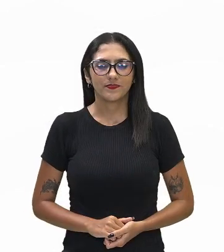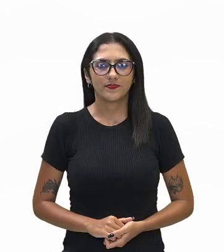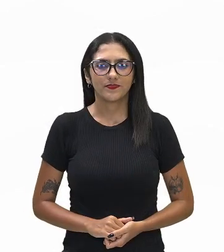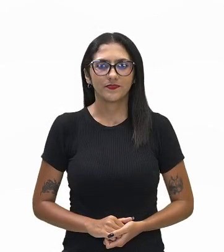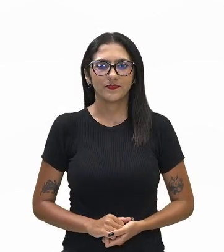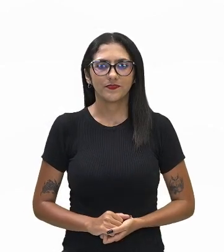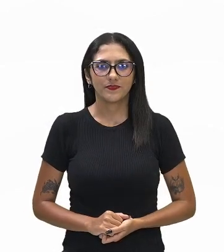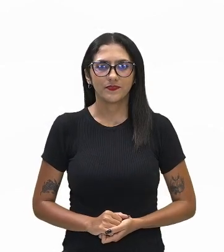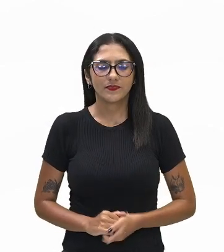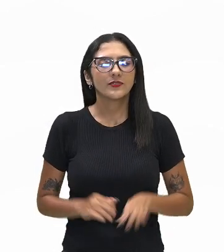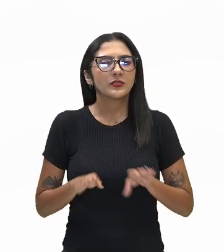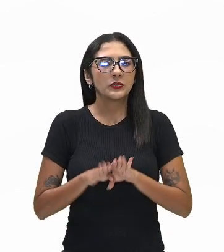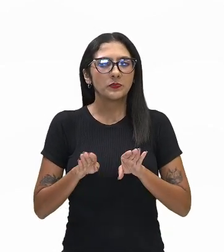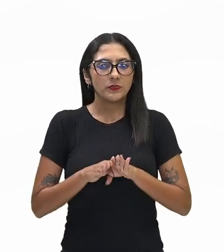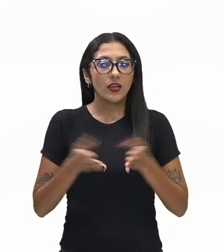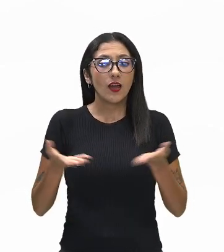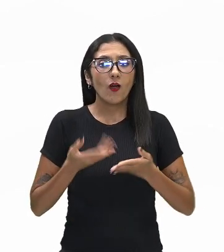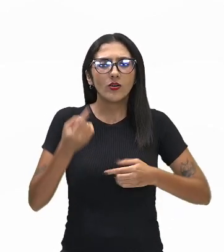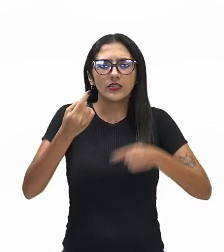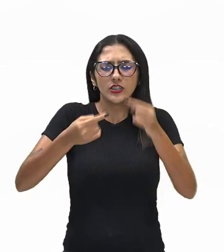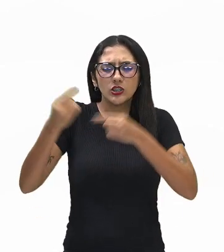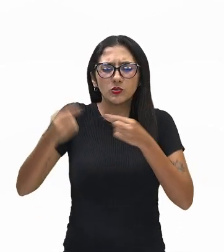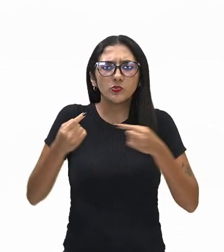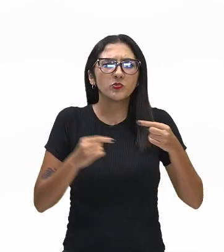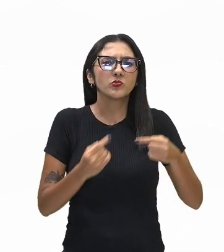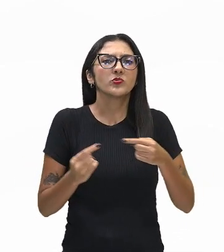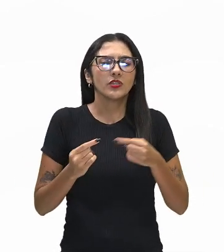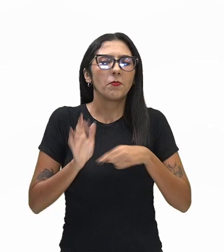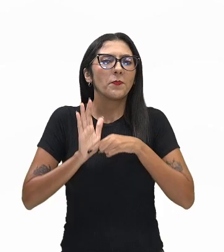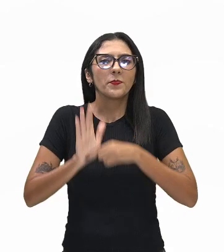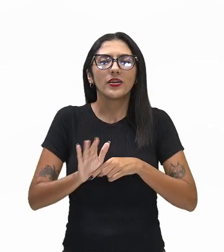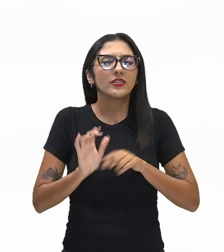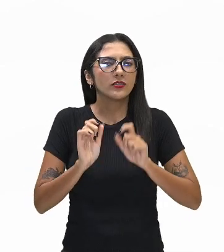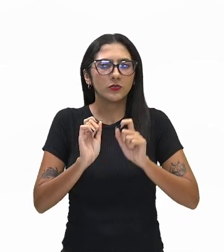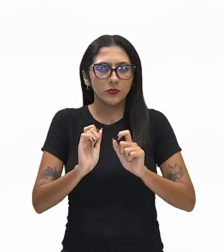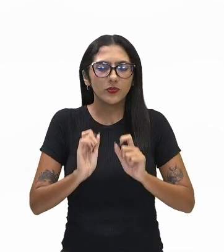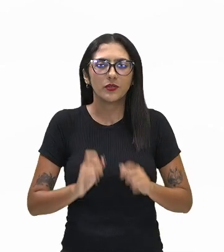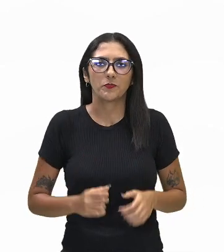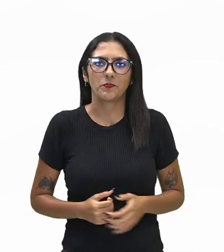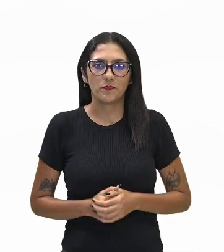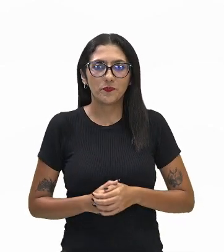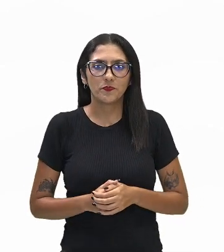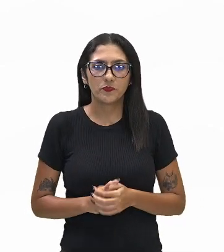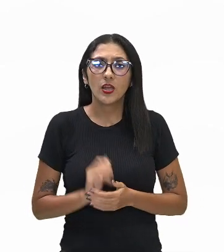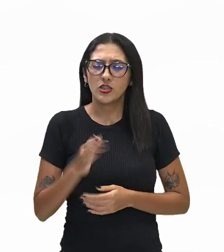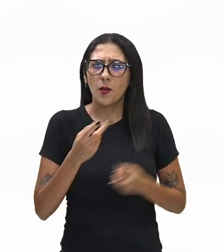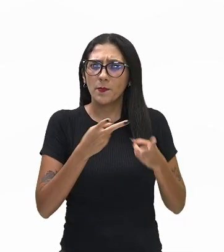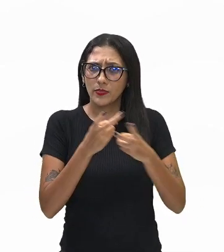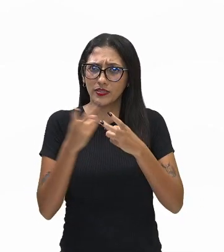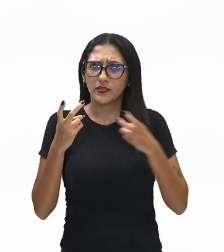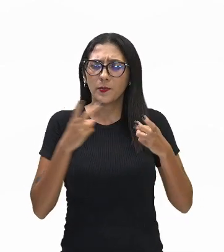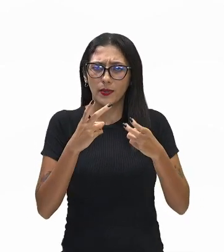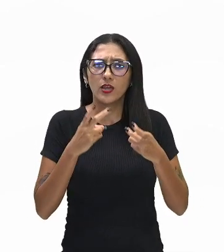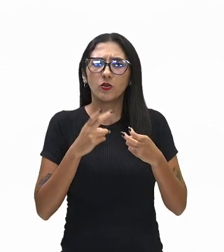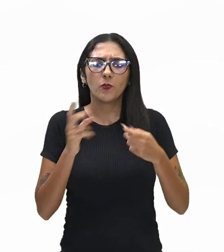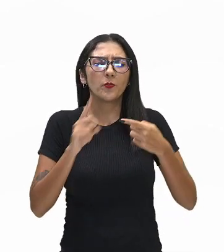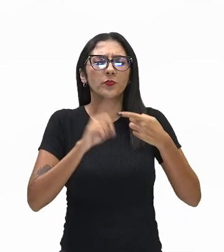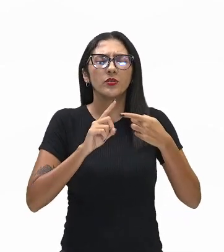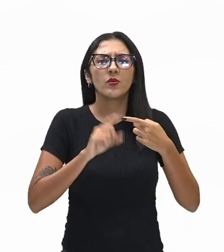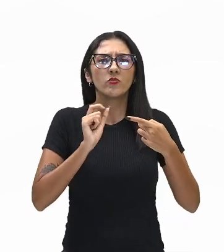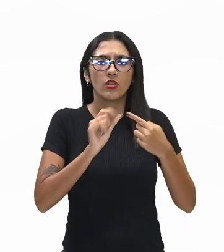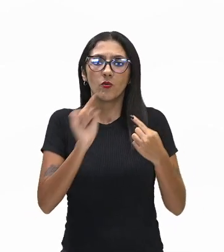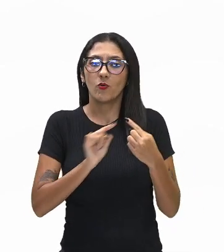A discussão aponta que os jovens, olha só, então isso aí, o resumo, ele já colocou o objetivo, ele